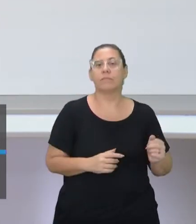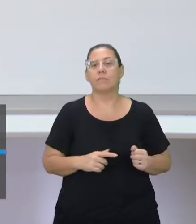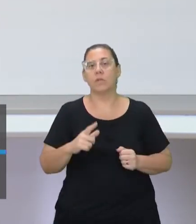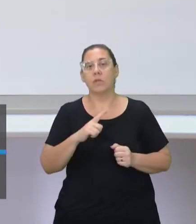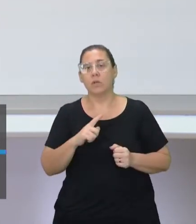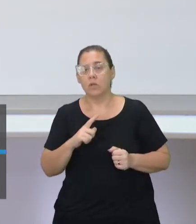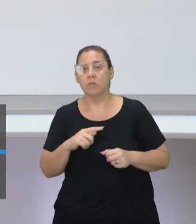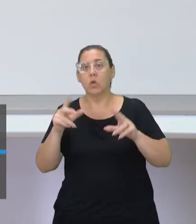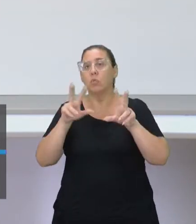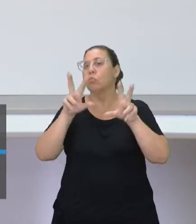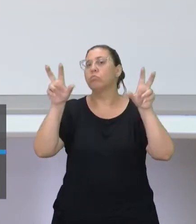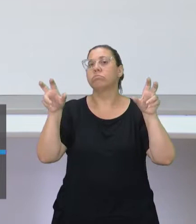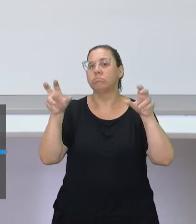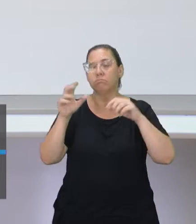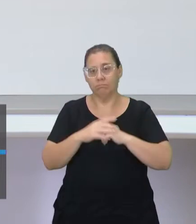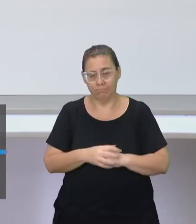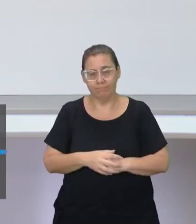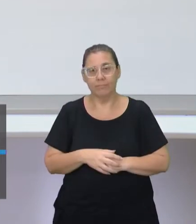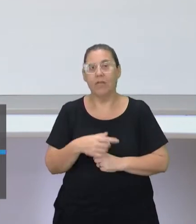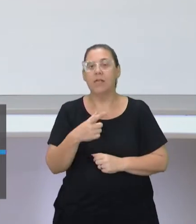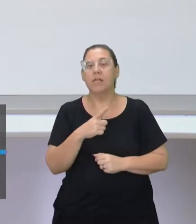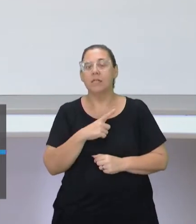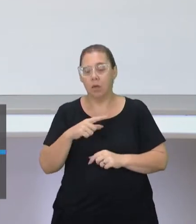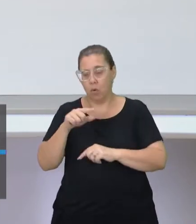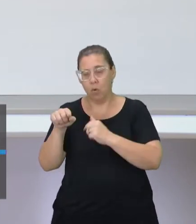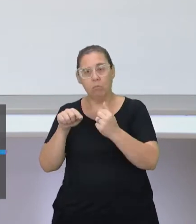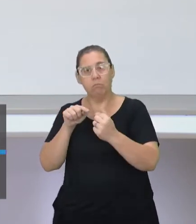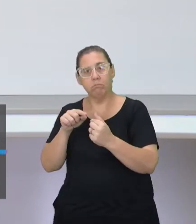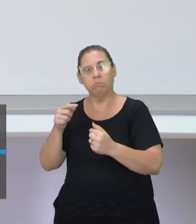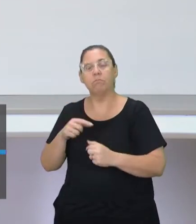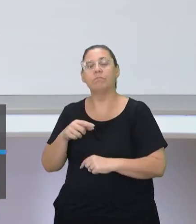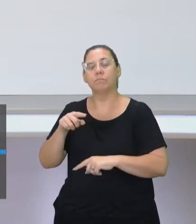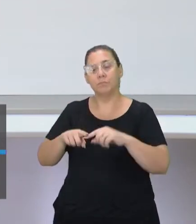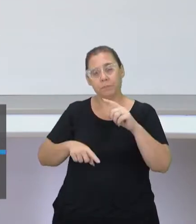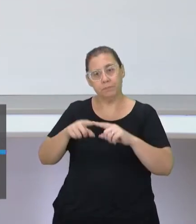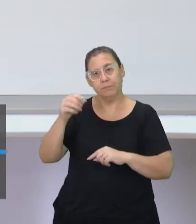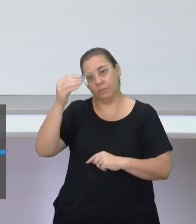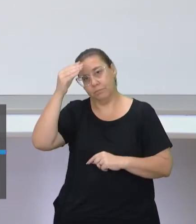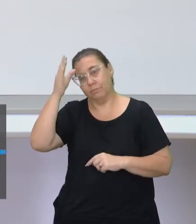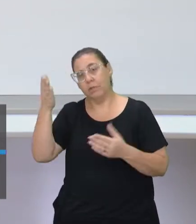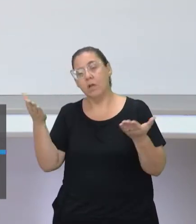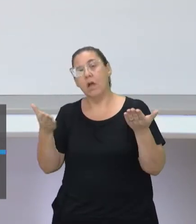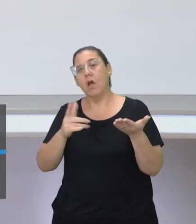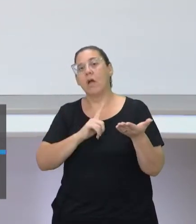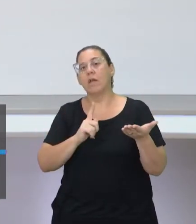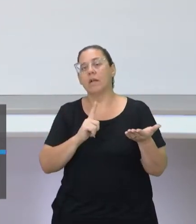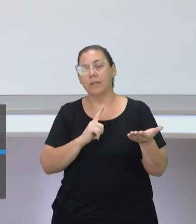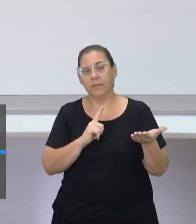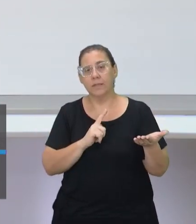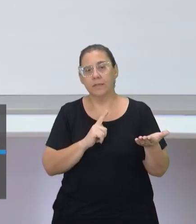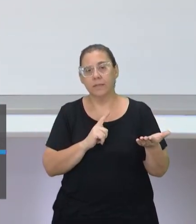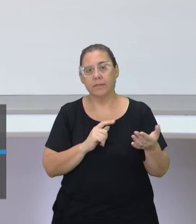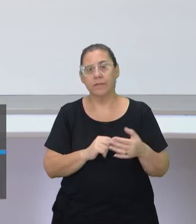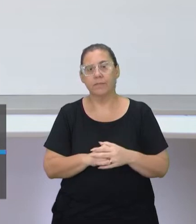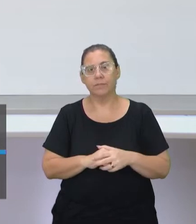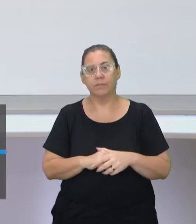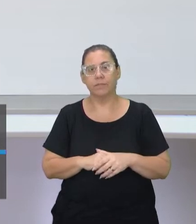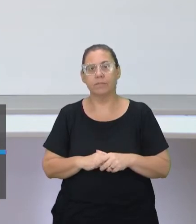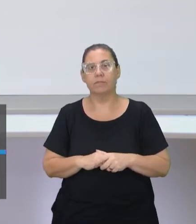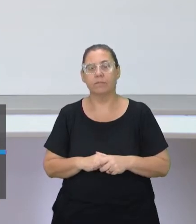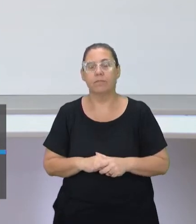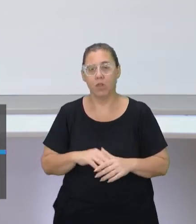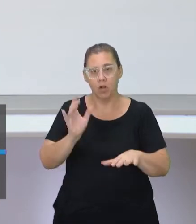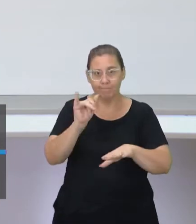o eixo estruturante, vocês sabem que tem um objeto do conhecimento. E agora, nós vamos falar sobre